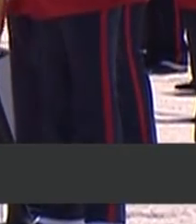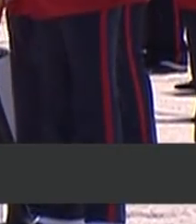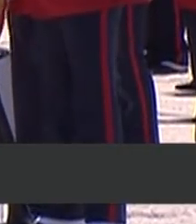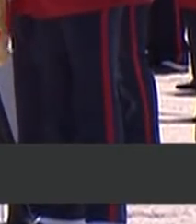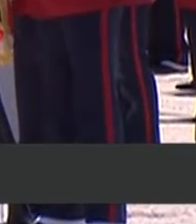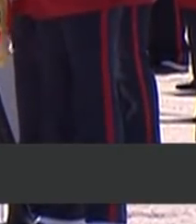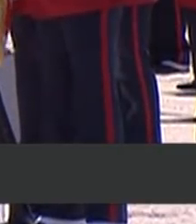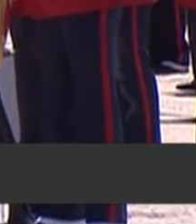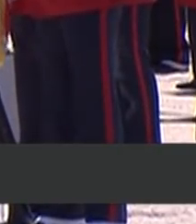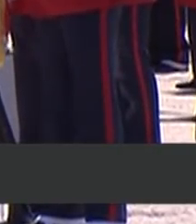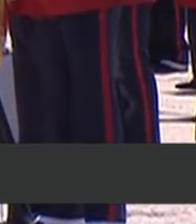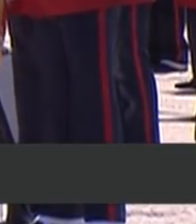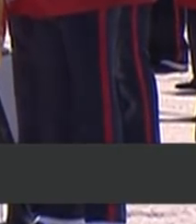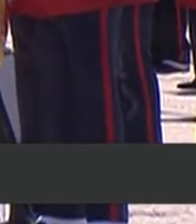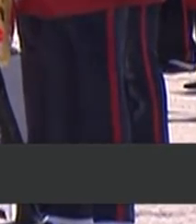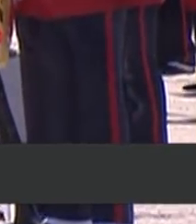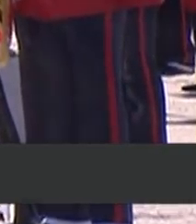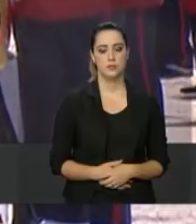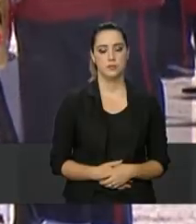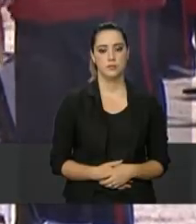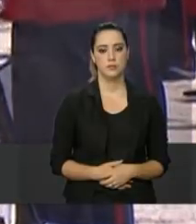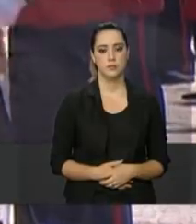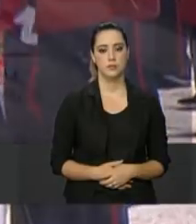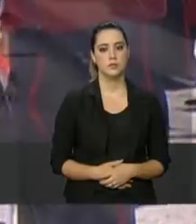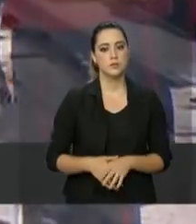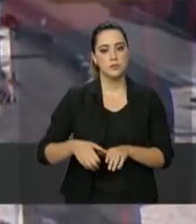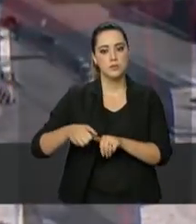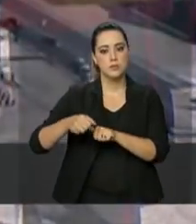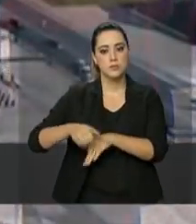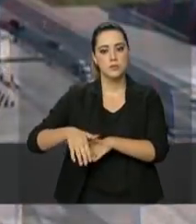Desfile da Guarda de Honra.